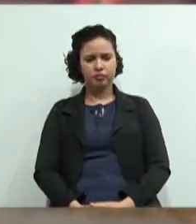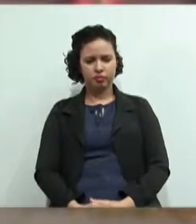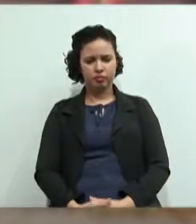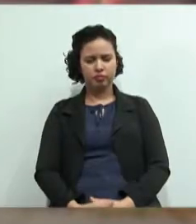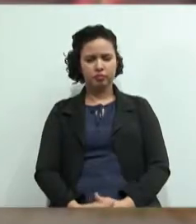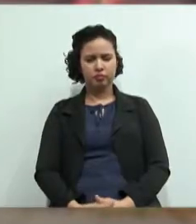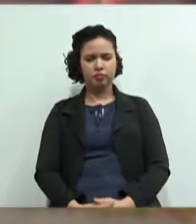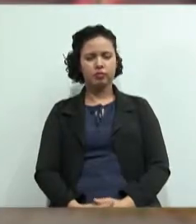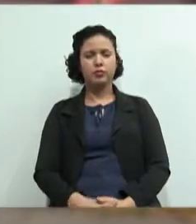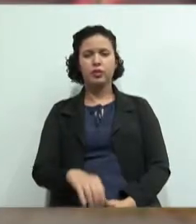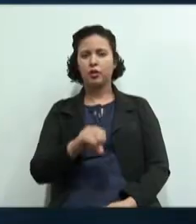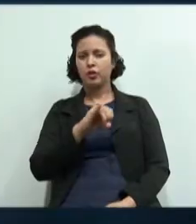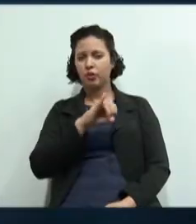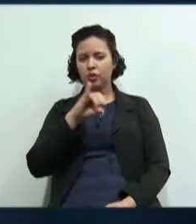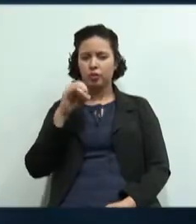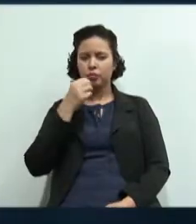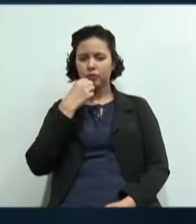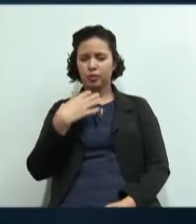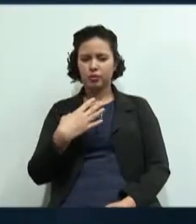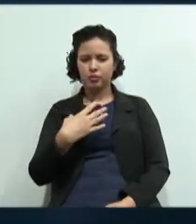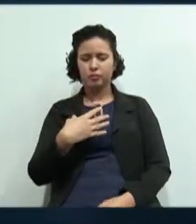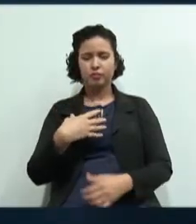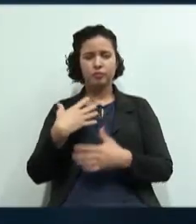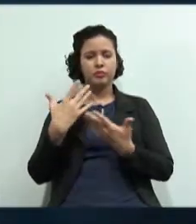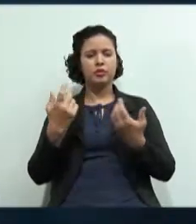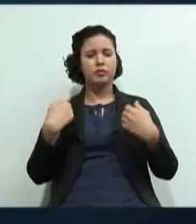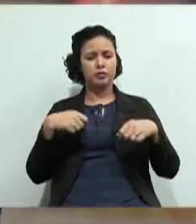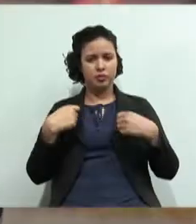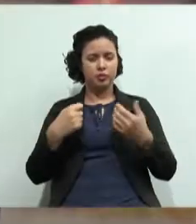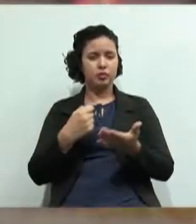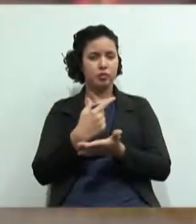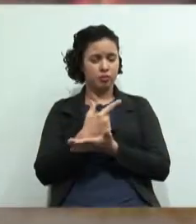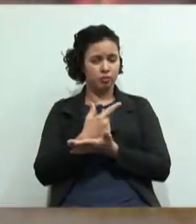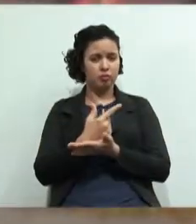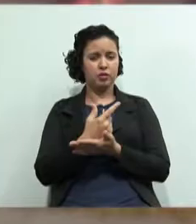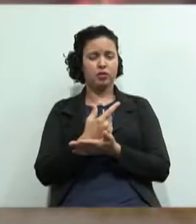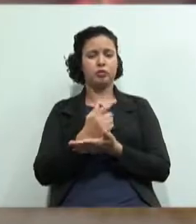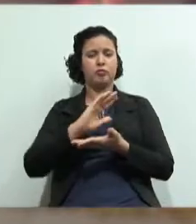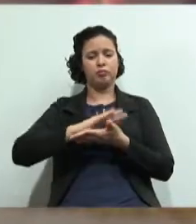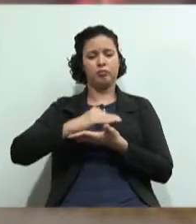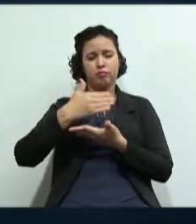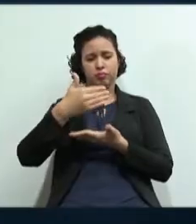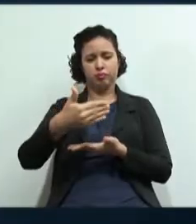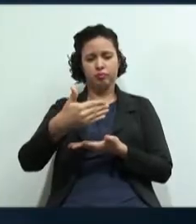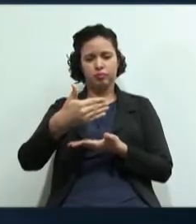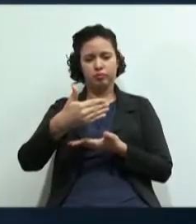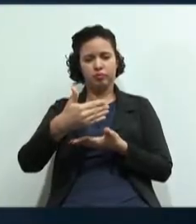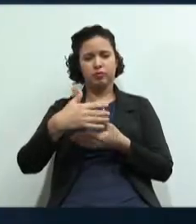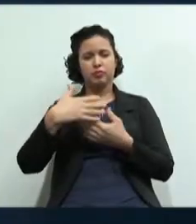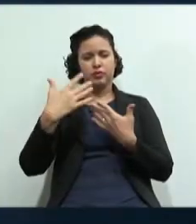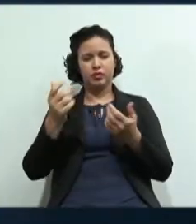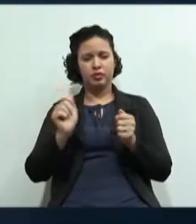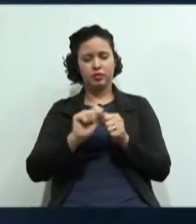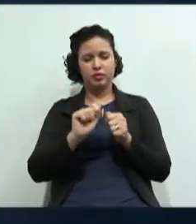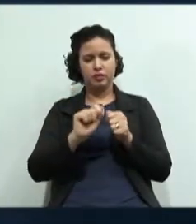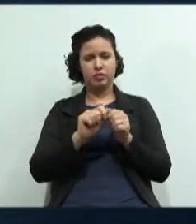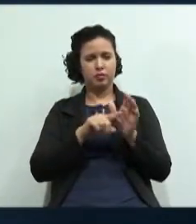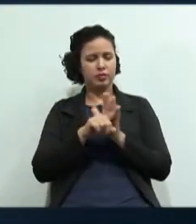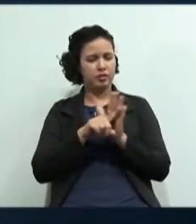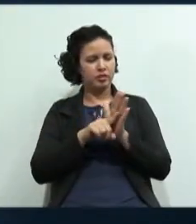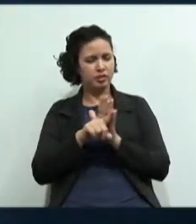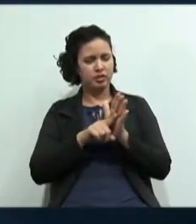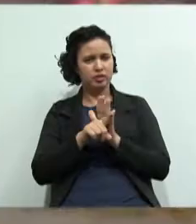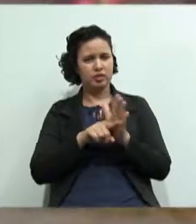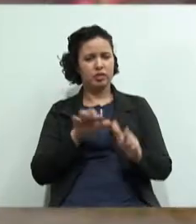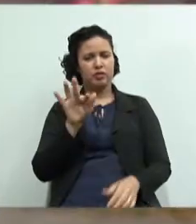Pedrão, tudo bom? E aí, Natália, beleza? Cara, preciso comprar um notebook. Notebook? Pra quê? Então, eu tô fazendo muitas pesquisas na faculdade, eles